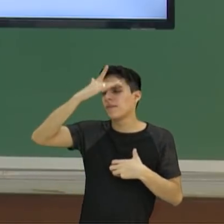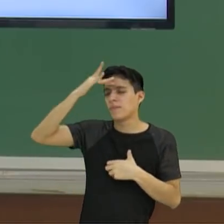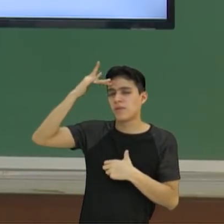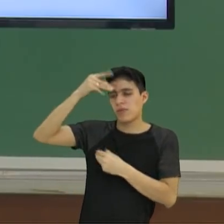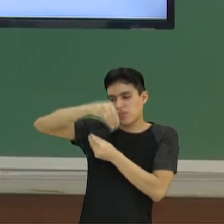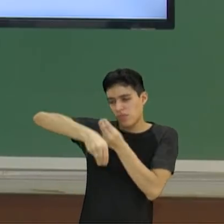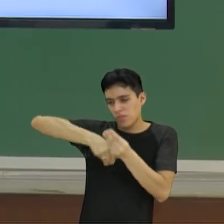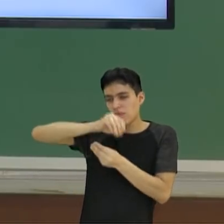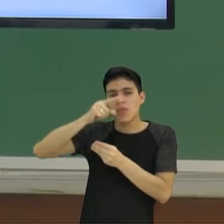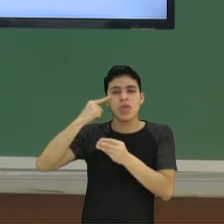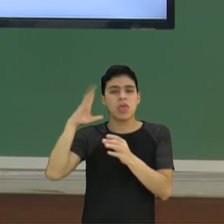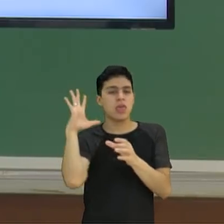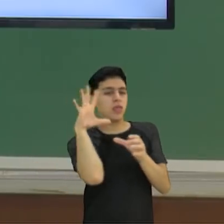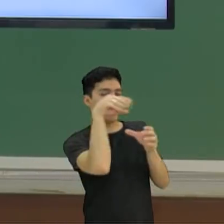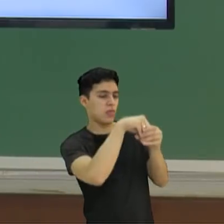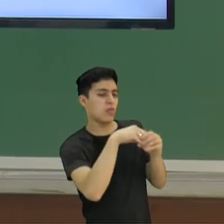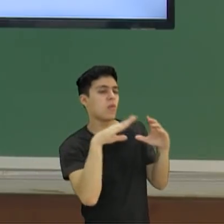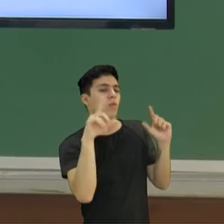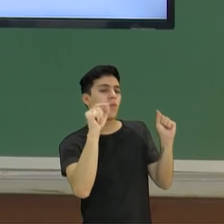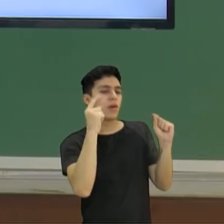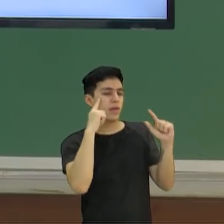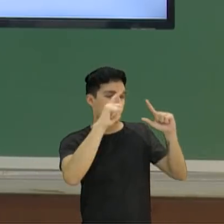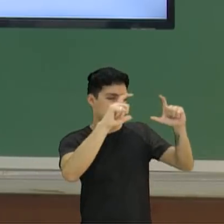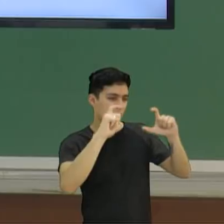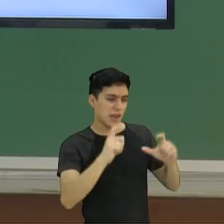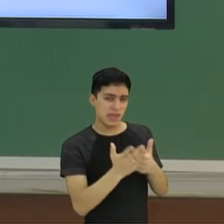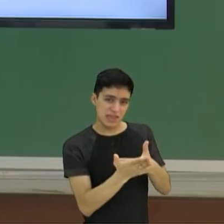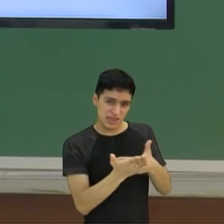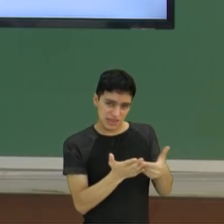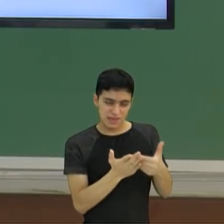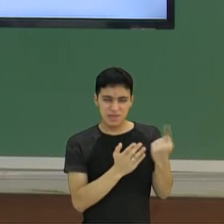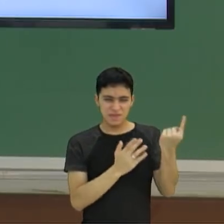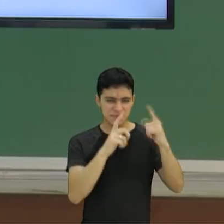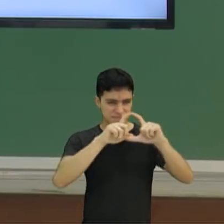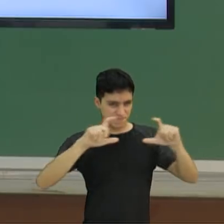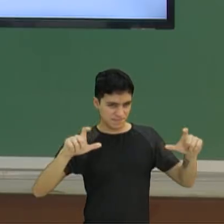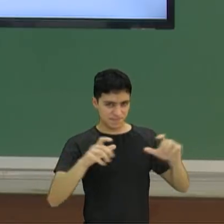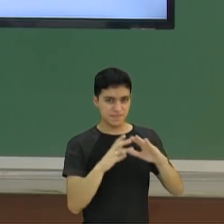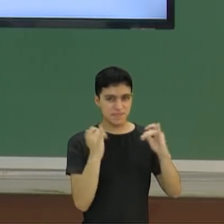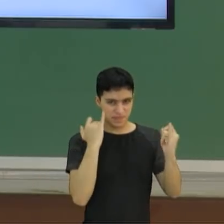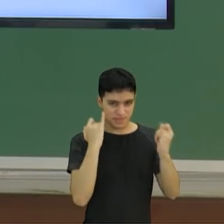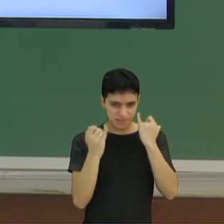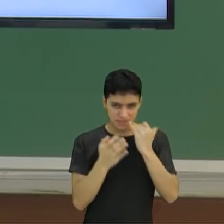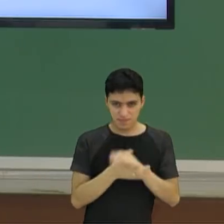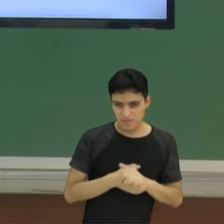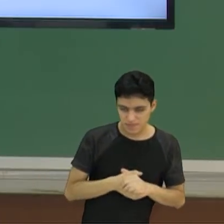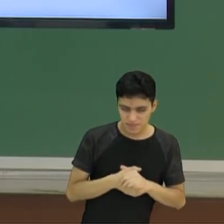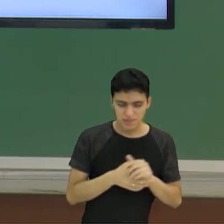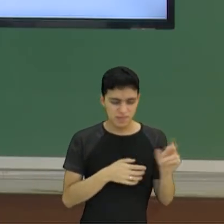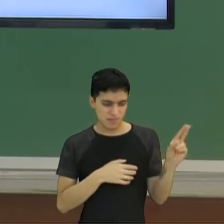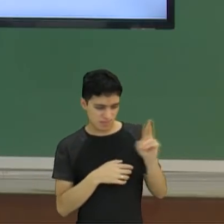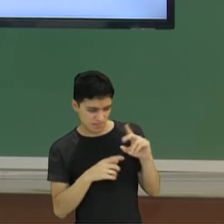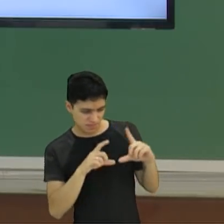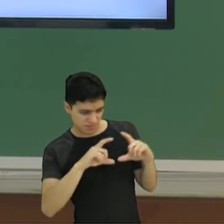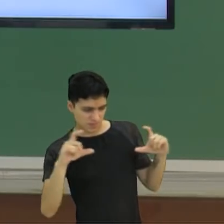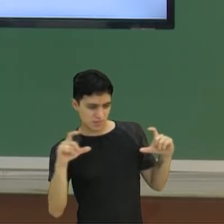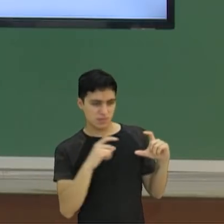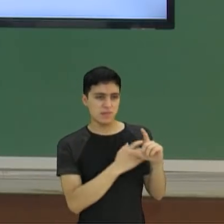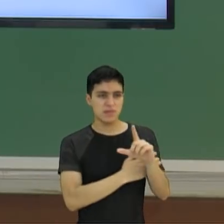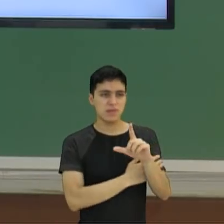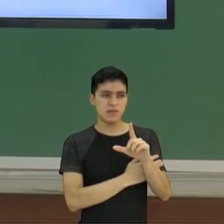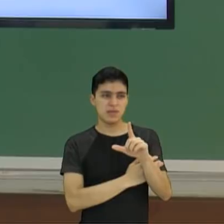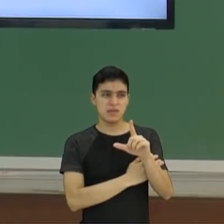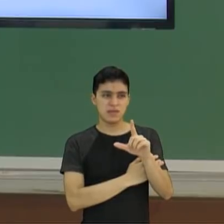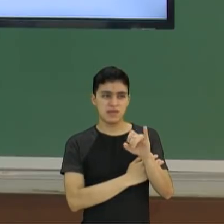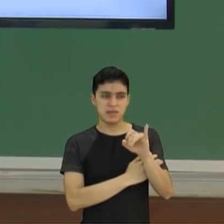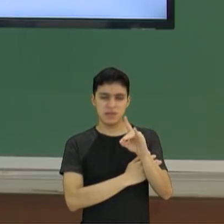envolvidos, fazem parte dos parágrafos iniciais, normalmente do primeiro parágrafo da notícia, que é chamado de lead. O